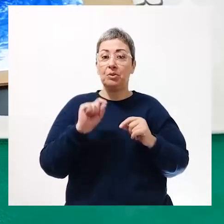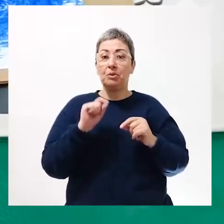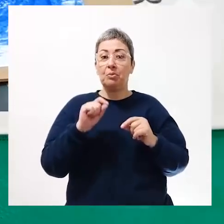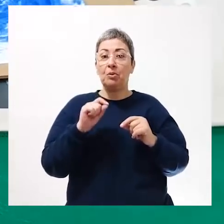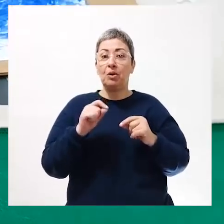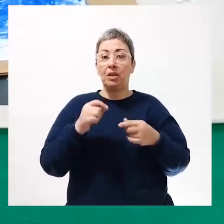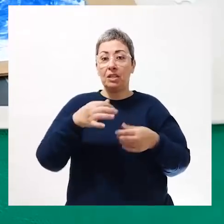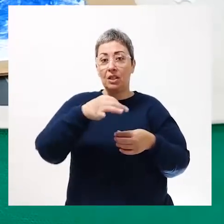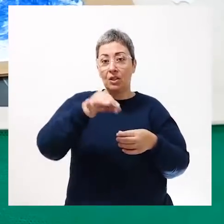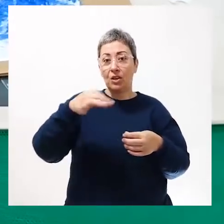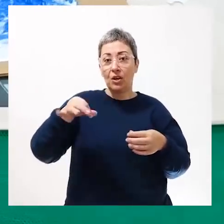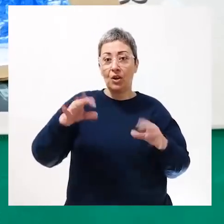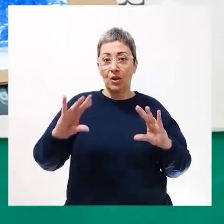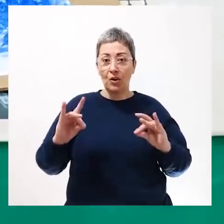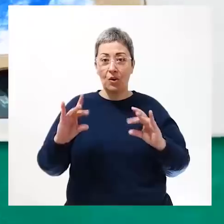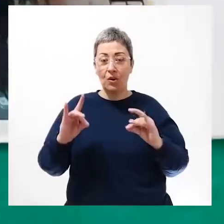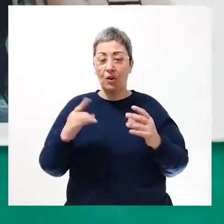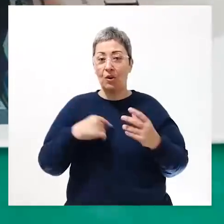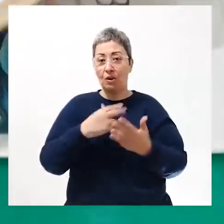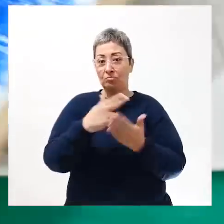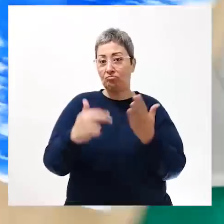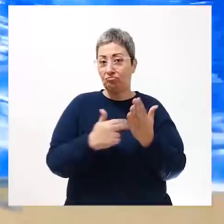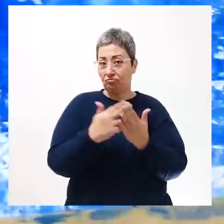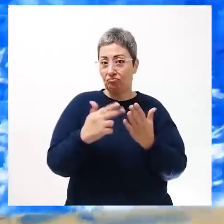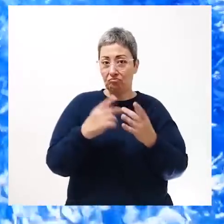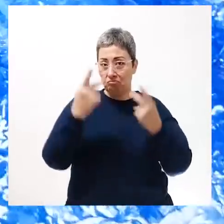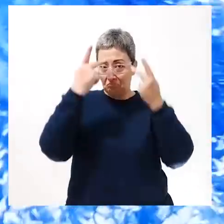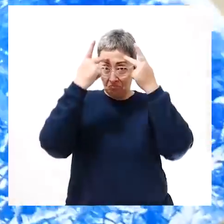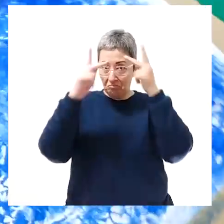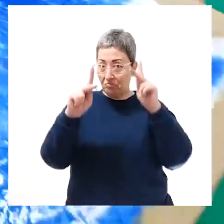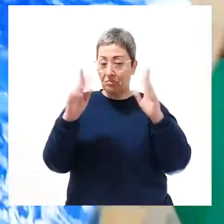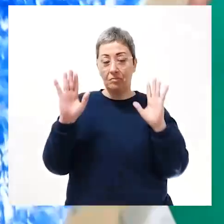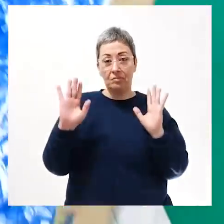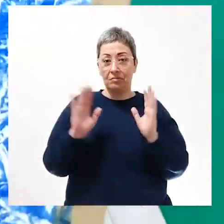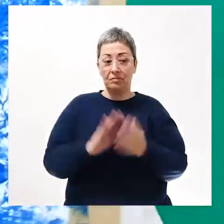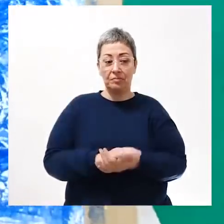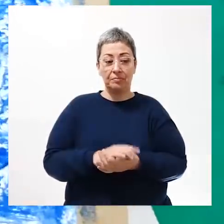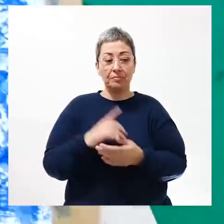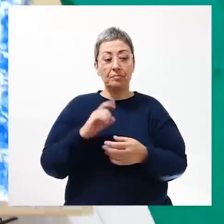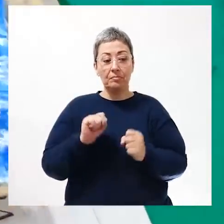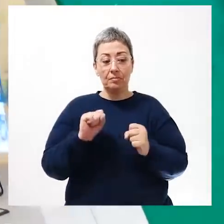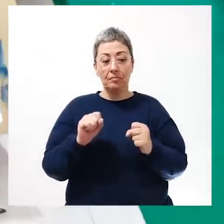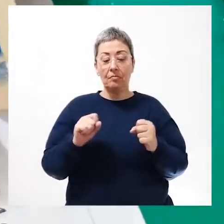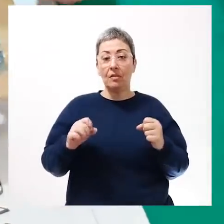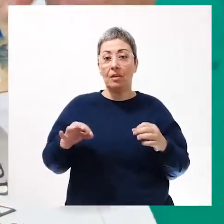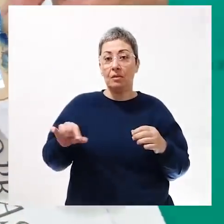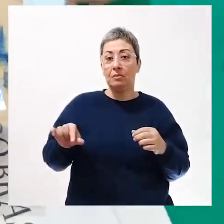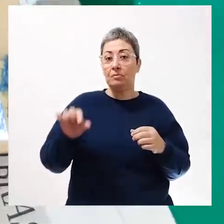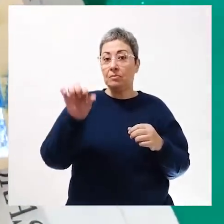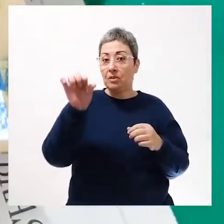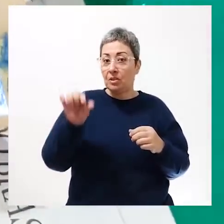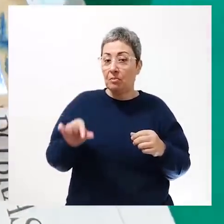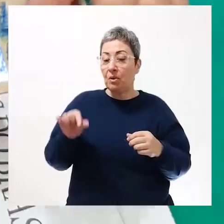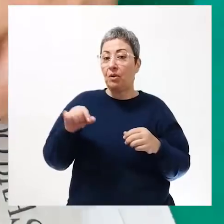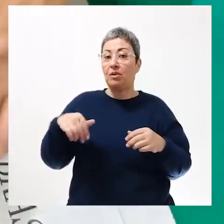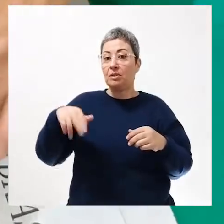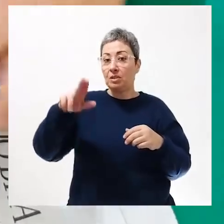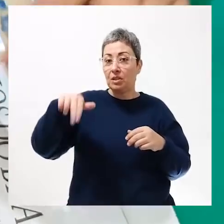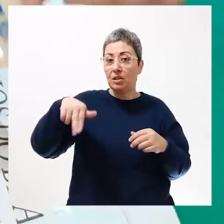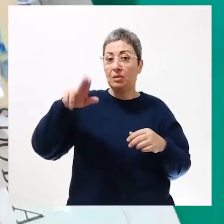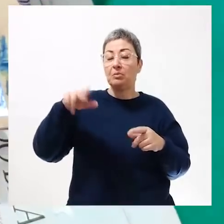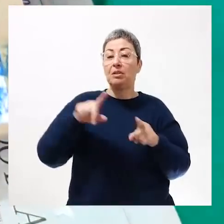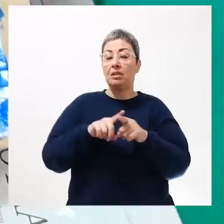as figurinhas que quiser, né? Colar aqui, olha. Depois pode pintar aqui